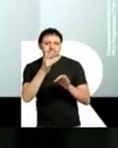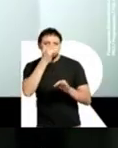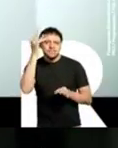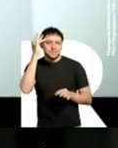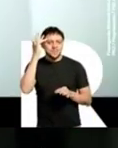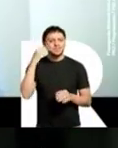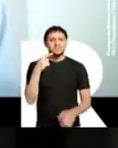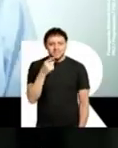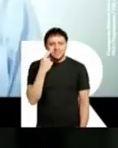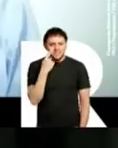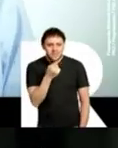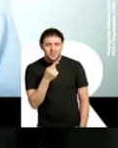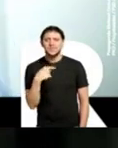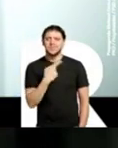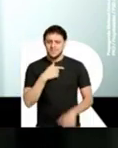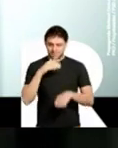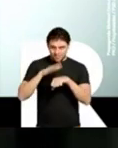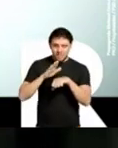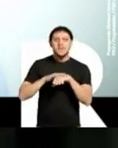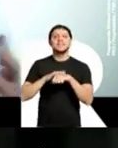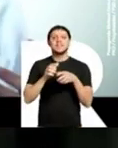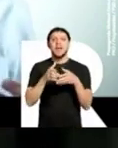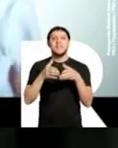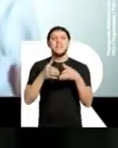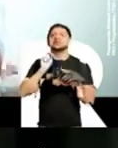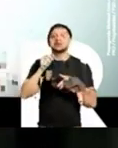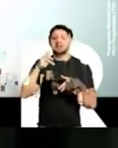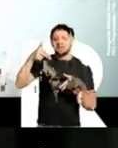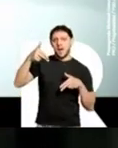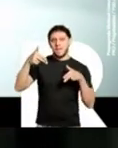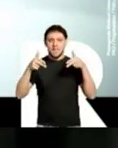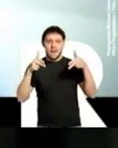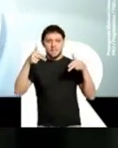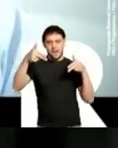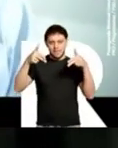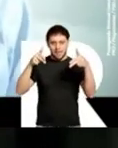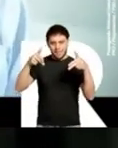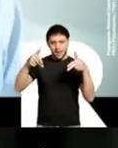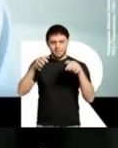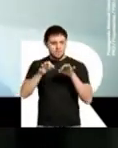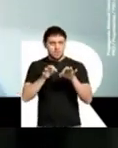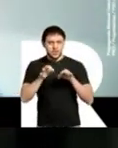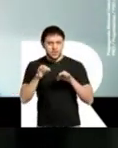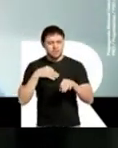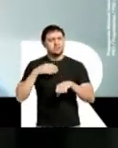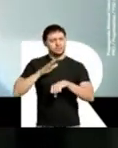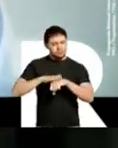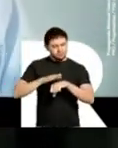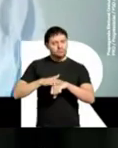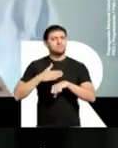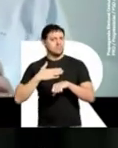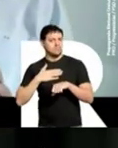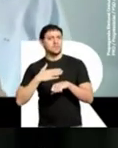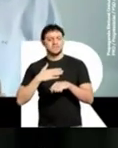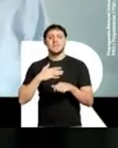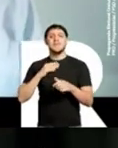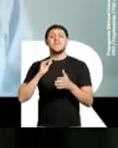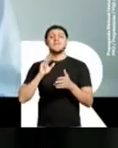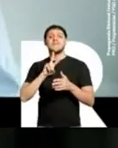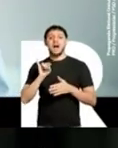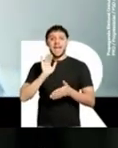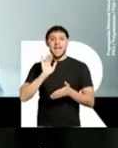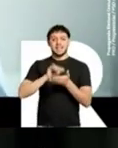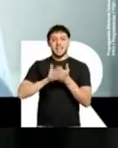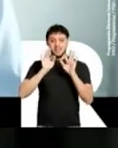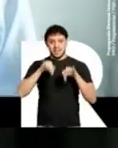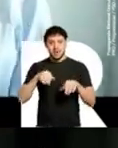Pois é, pessoal, como vocês viram aí, nós estamos ampliando o Smart Sampa. Smart Sampa é um programa que eu fiz, que nós teremos até